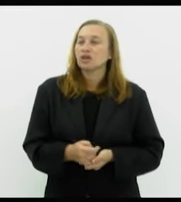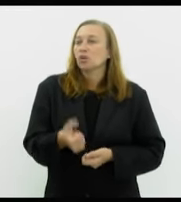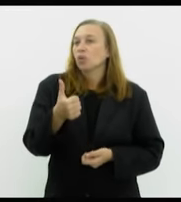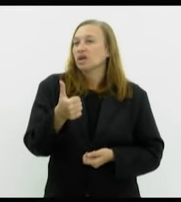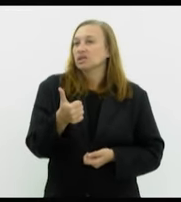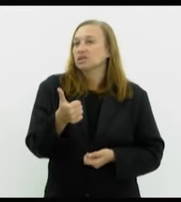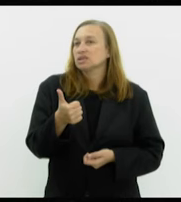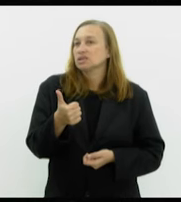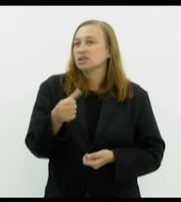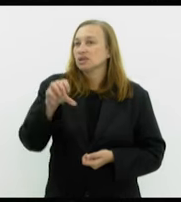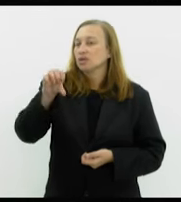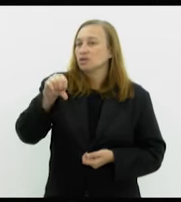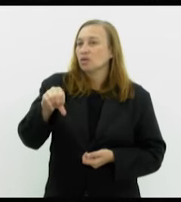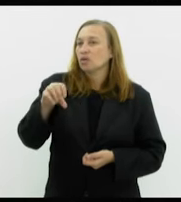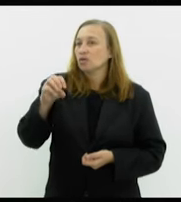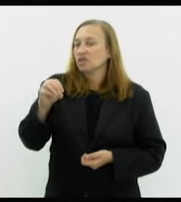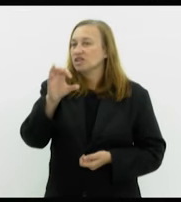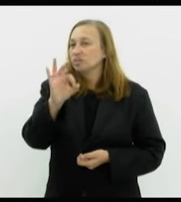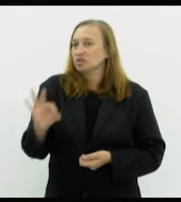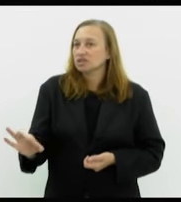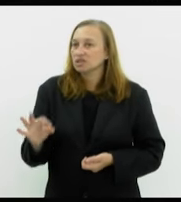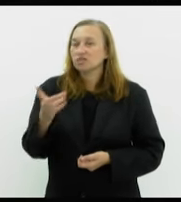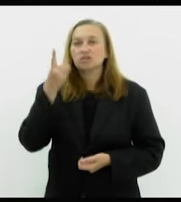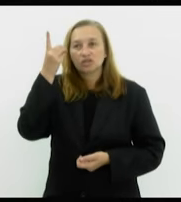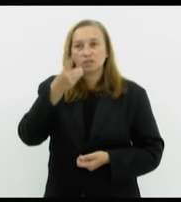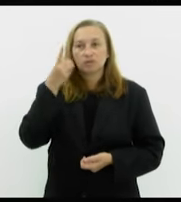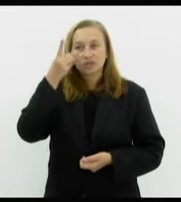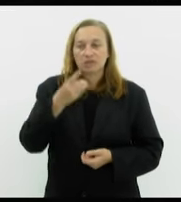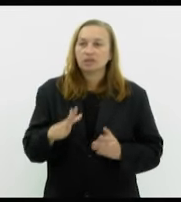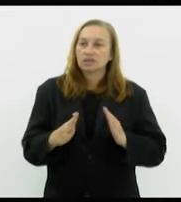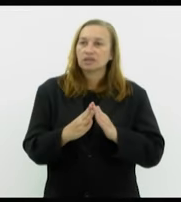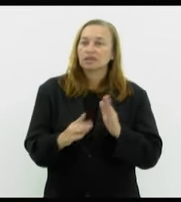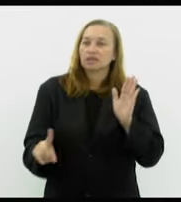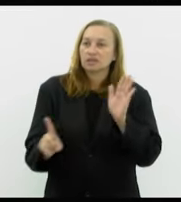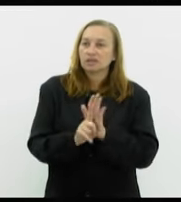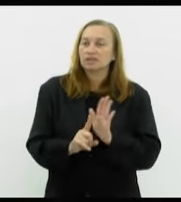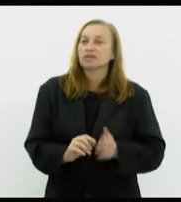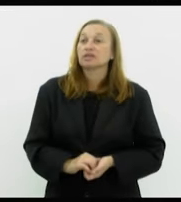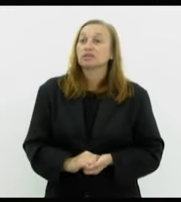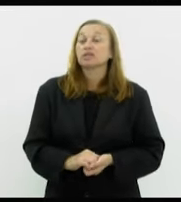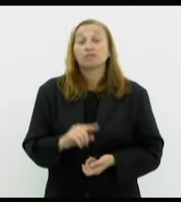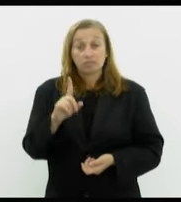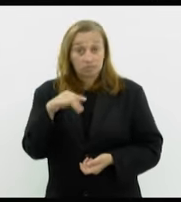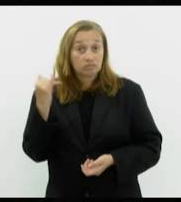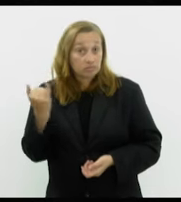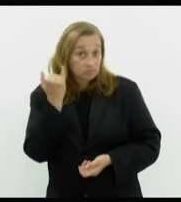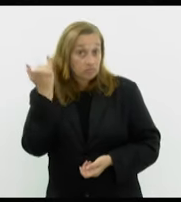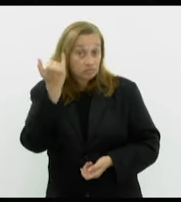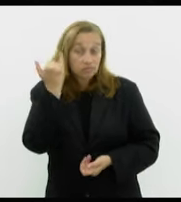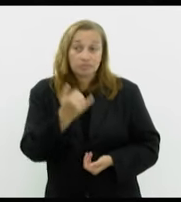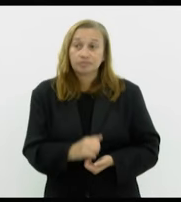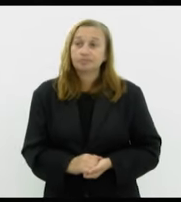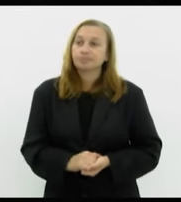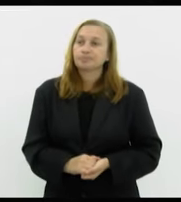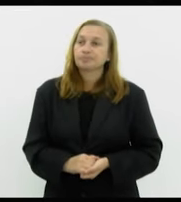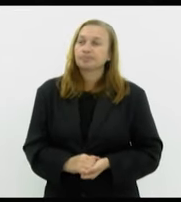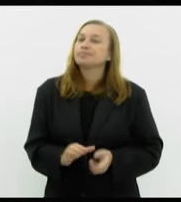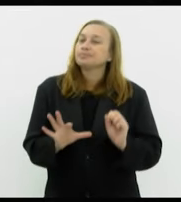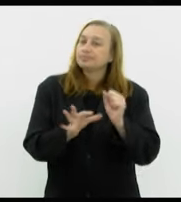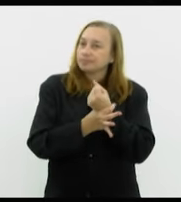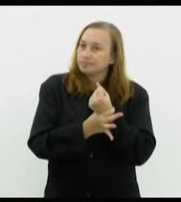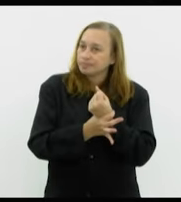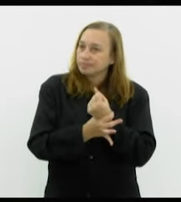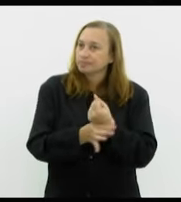quase 90% dos deputados dessa Casa Legislativa. E isso foi muito importante para a gente garantir